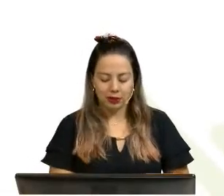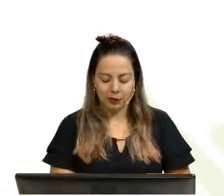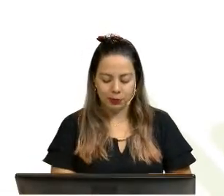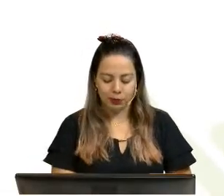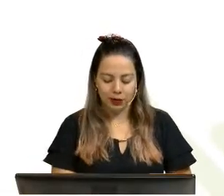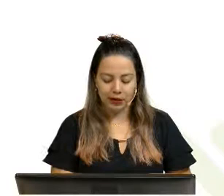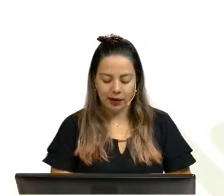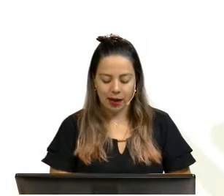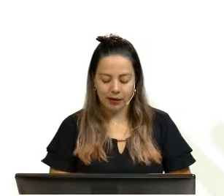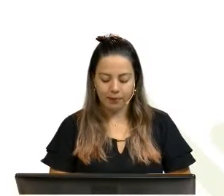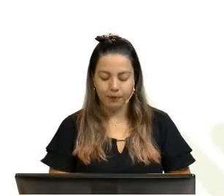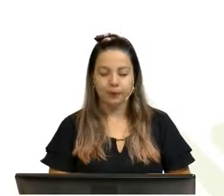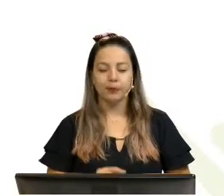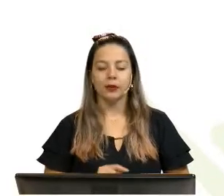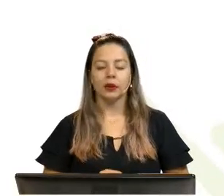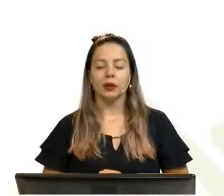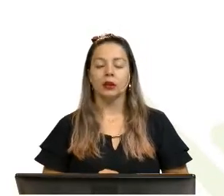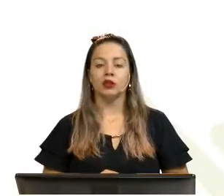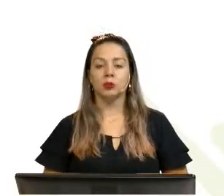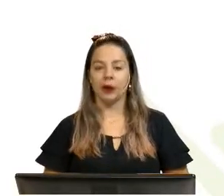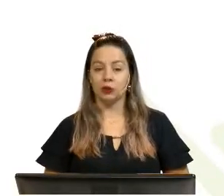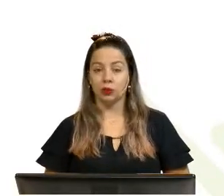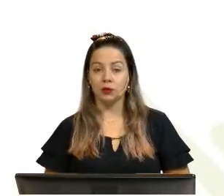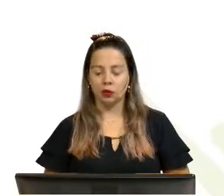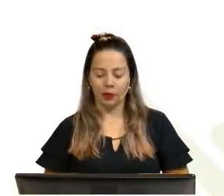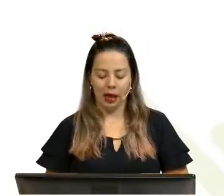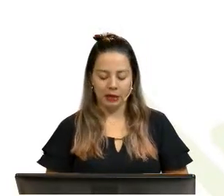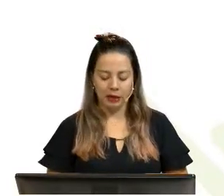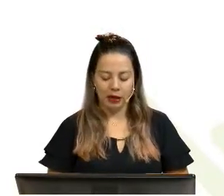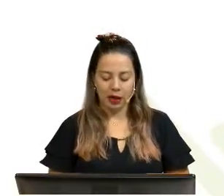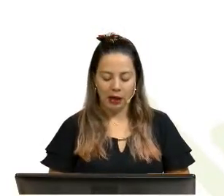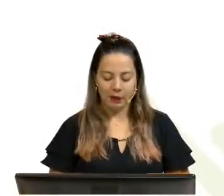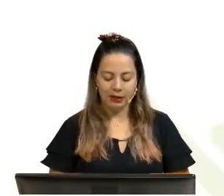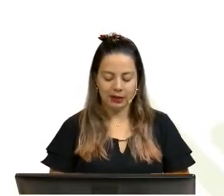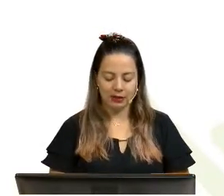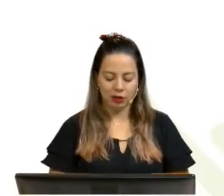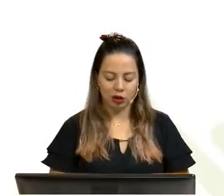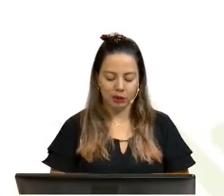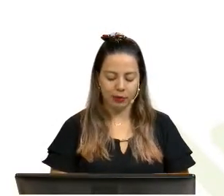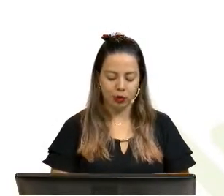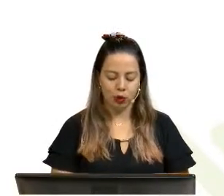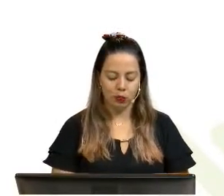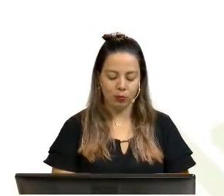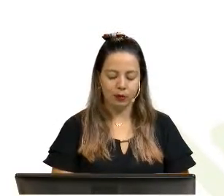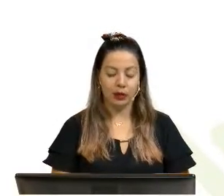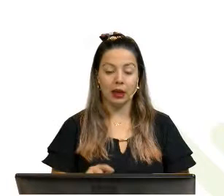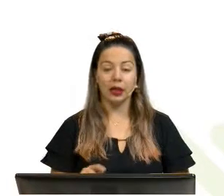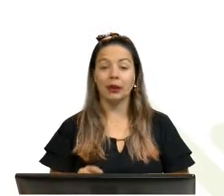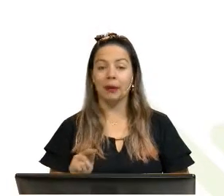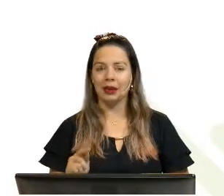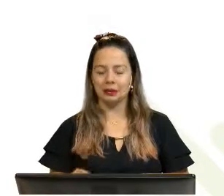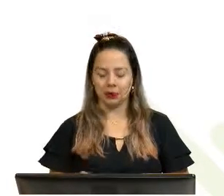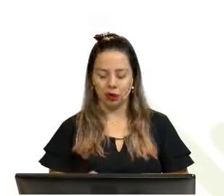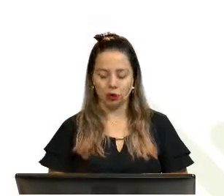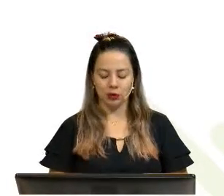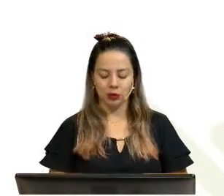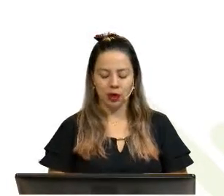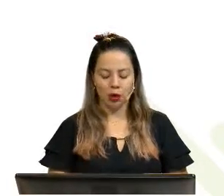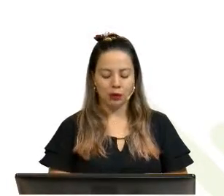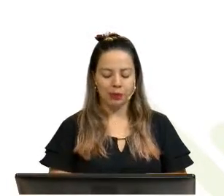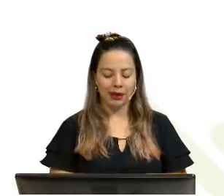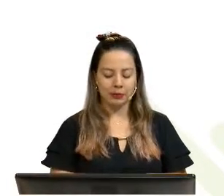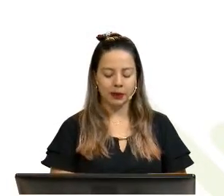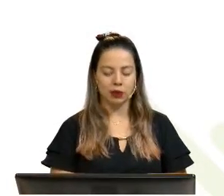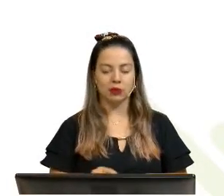nós temos o dna de espécies no citoplasma a presença de reembolso somos e plasmídeos